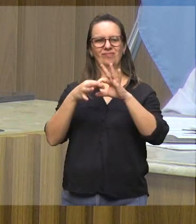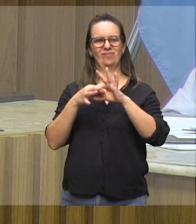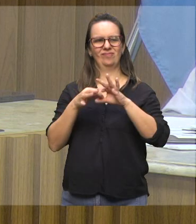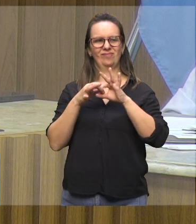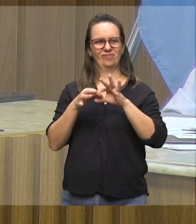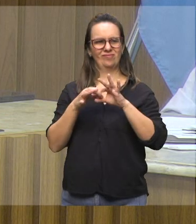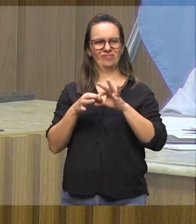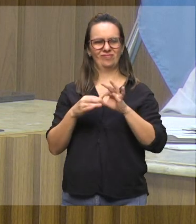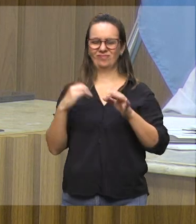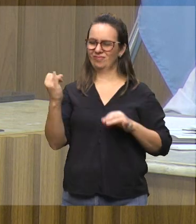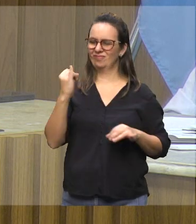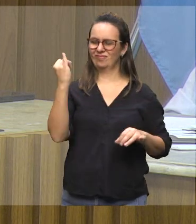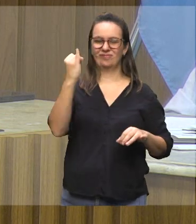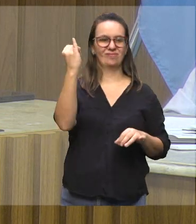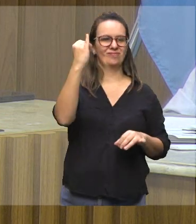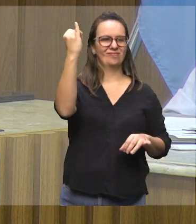importantes.